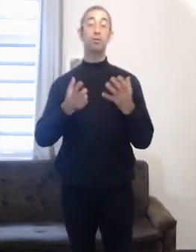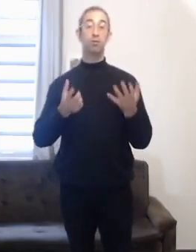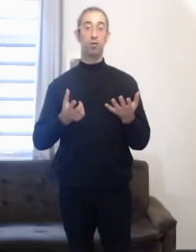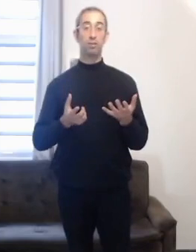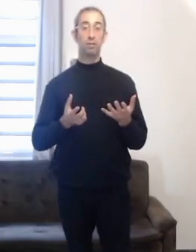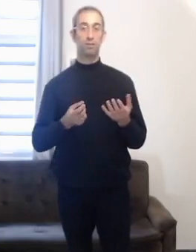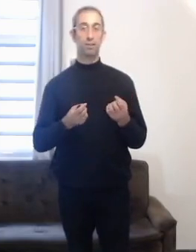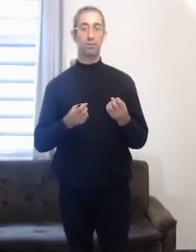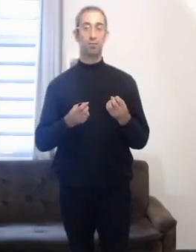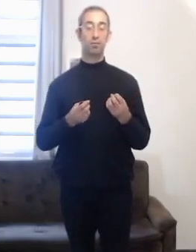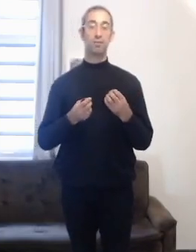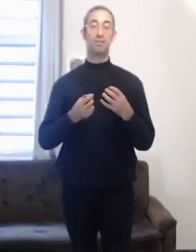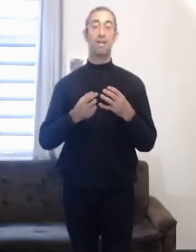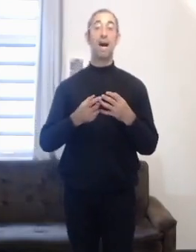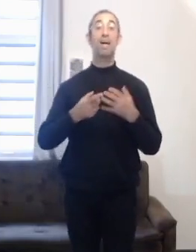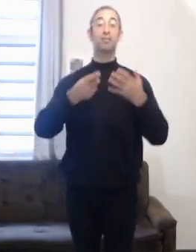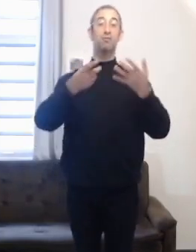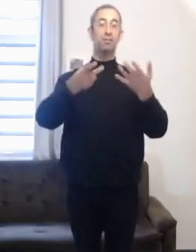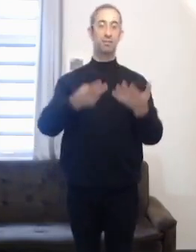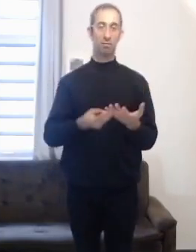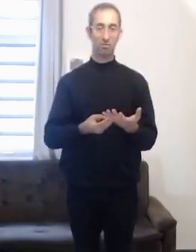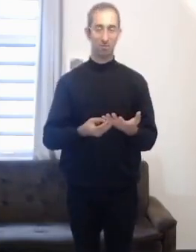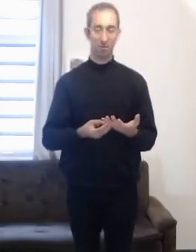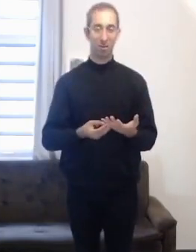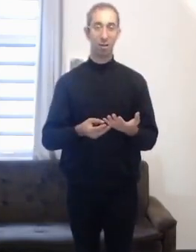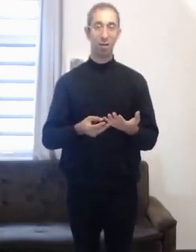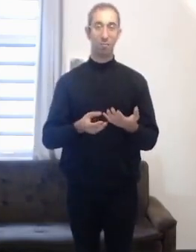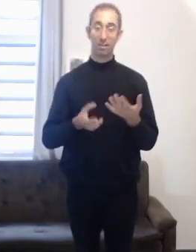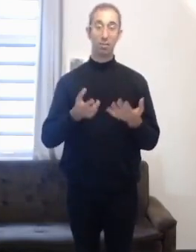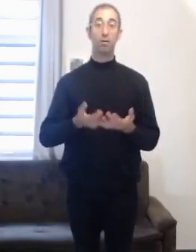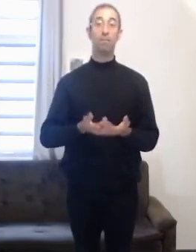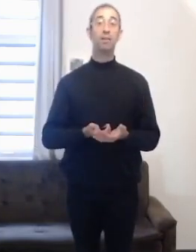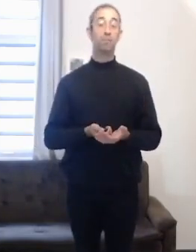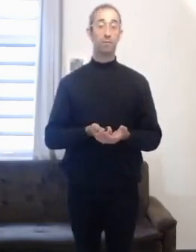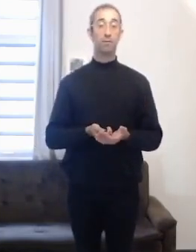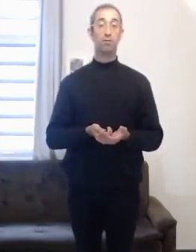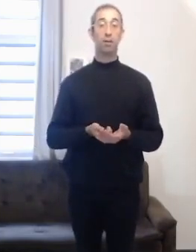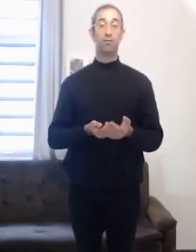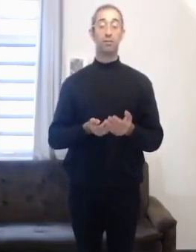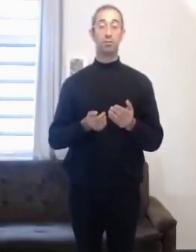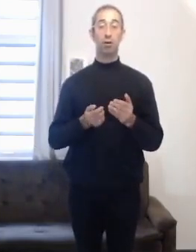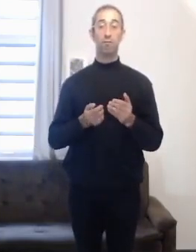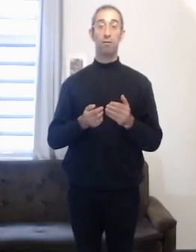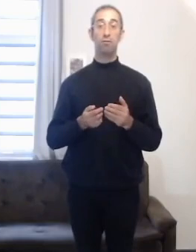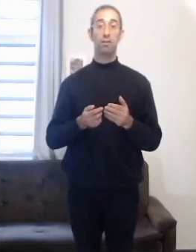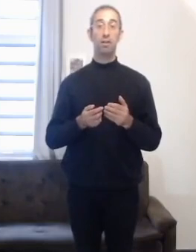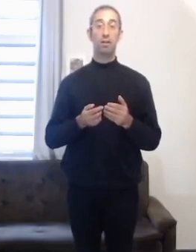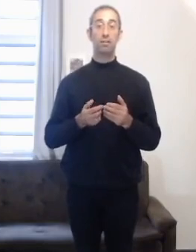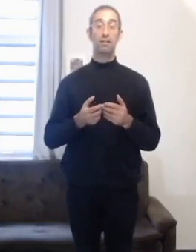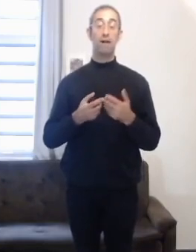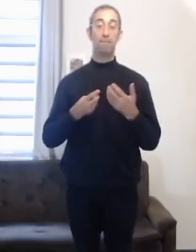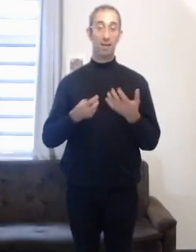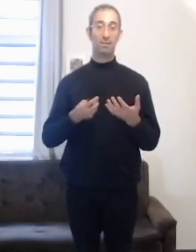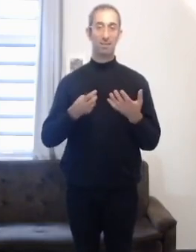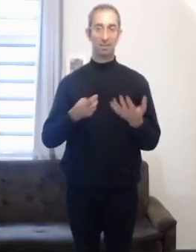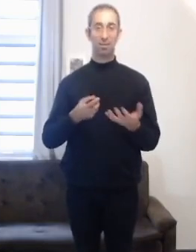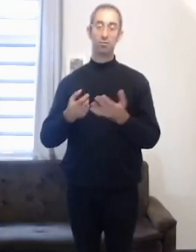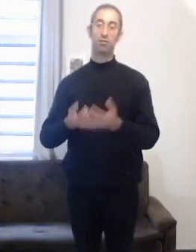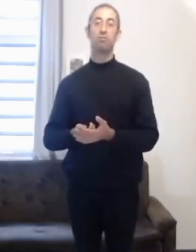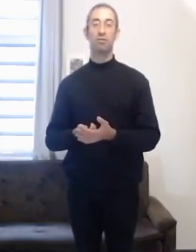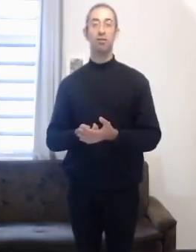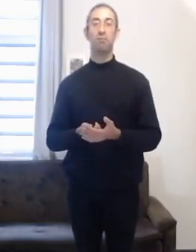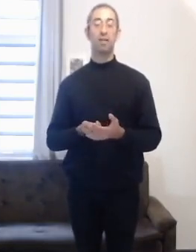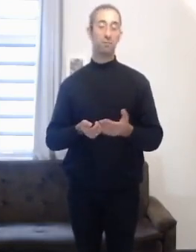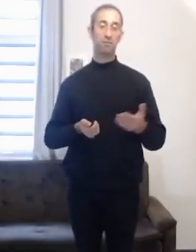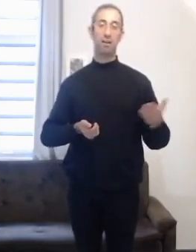são suposições, coisas que vocês acham que são, mas de uma maneira provisória, que vocês só vão saber se